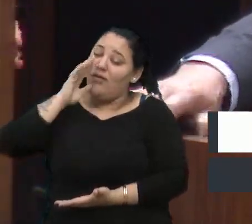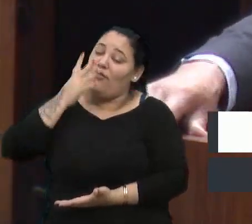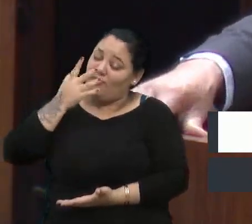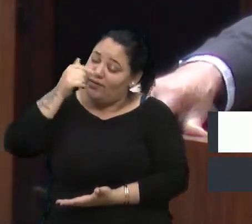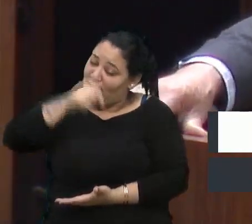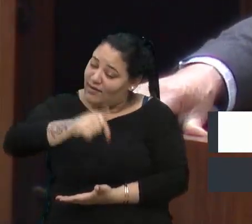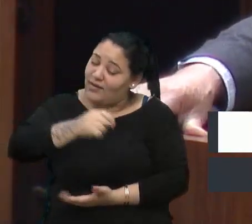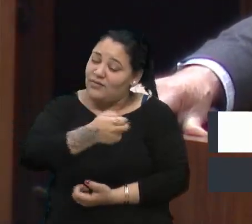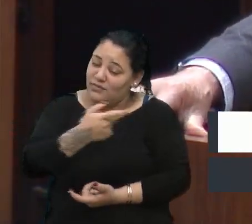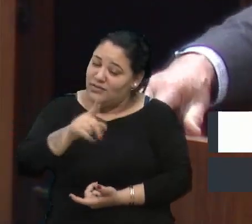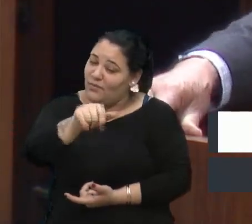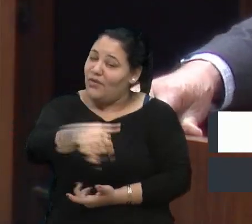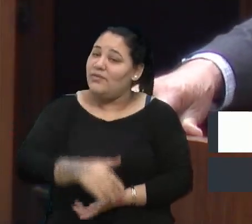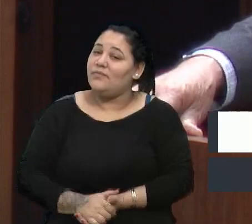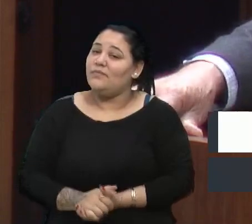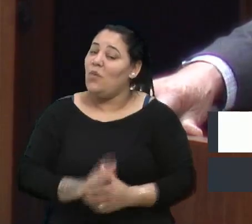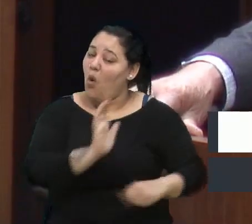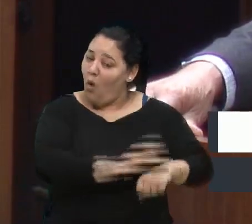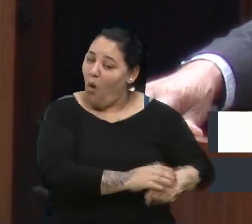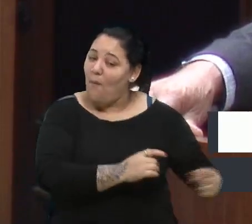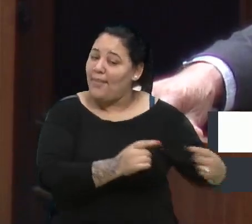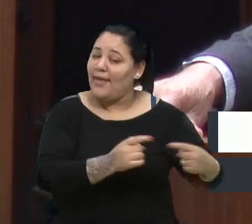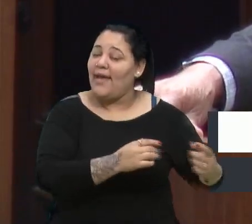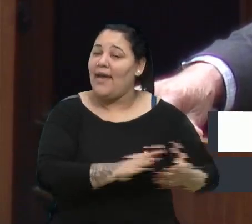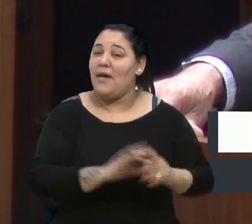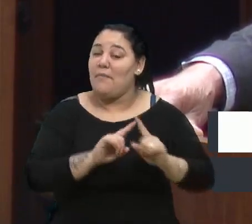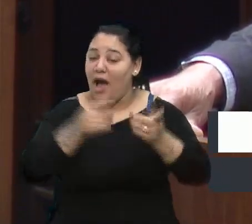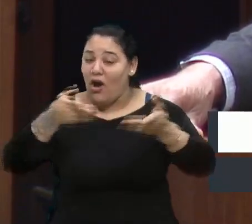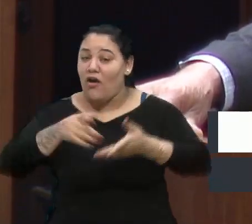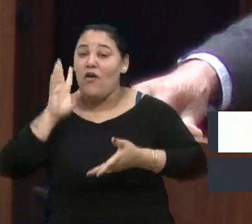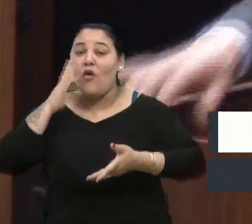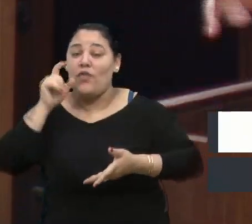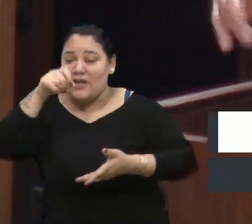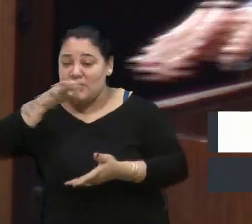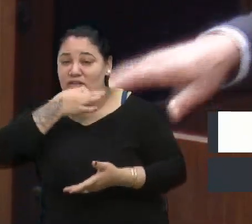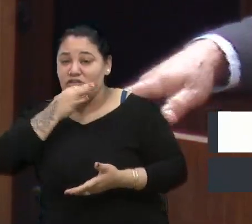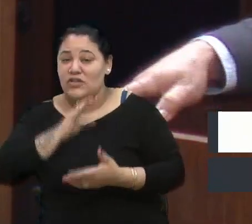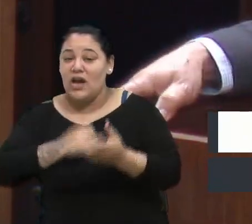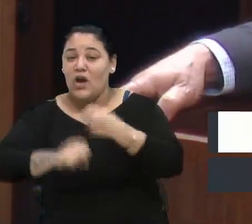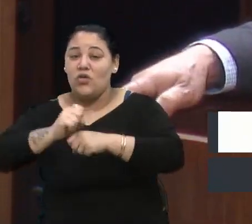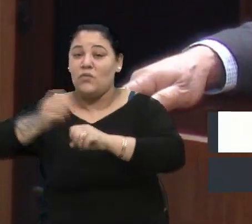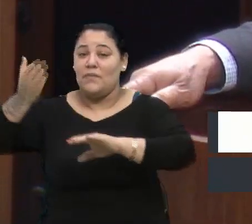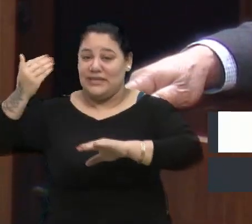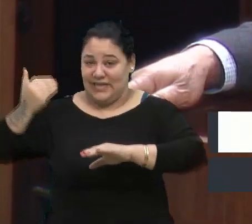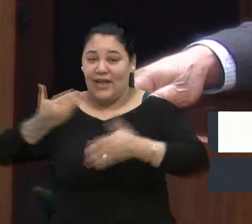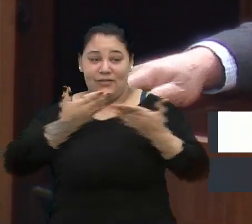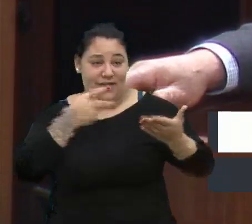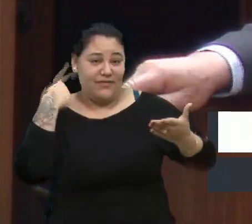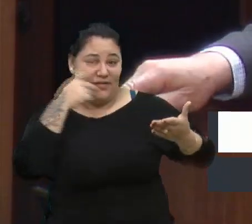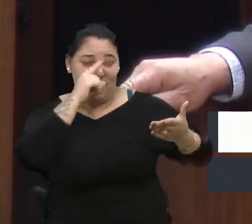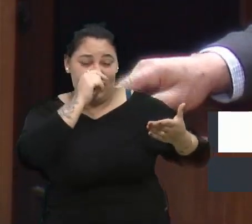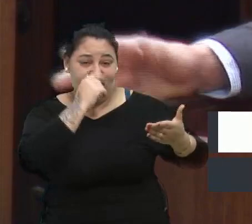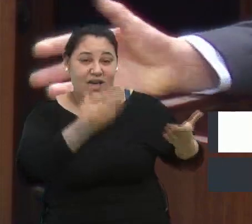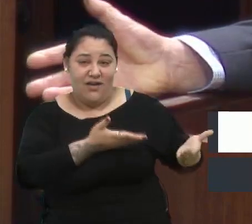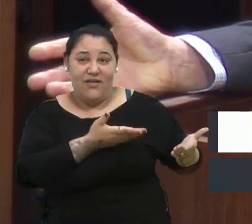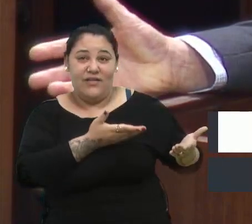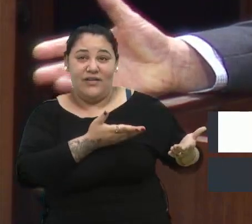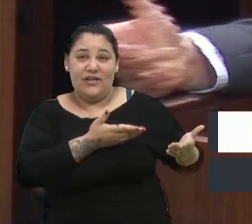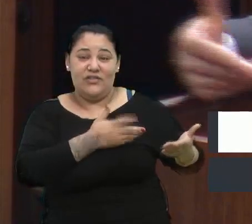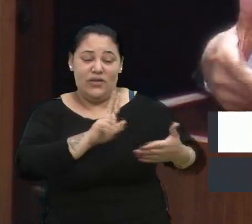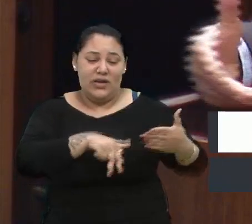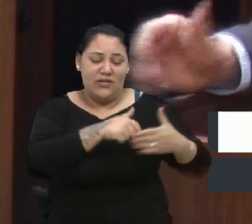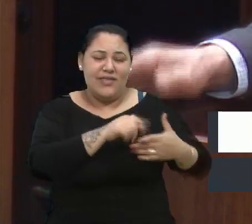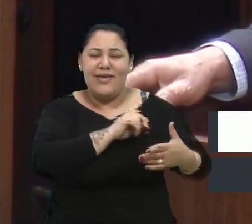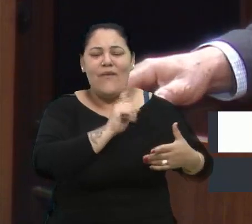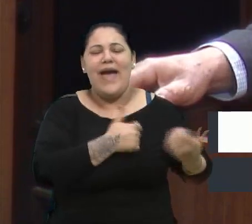falar agora de consequências locais. No ano passado, vereador Sandro Fantinelli, a gente vinha aqui não é reclamar,